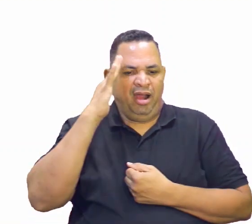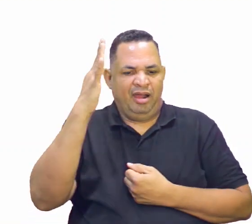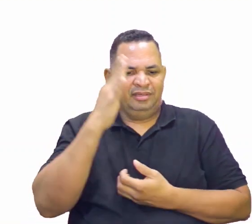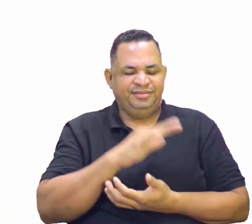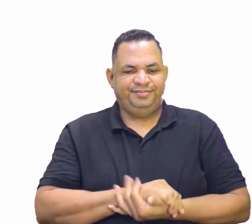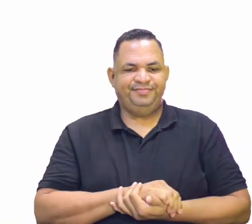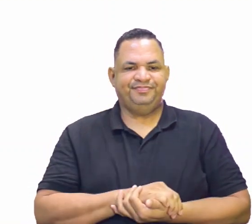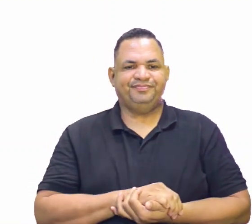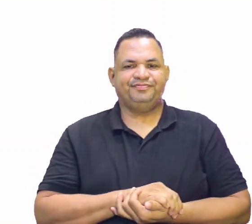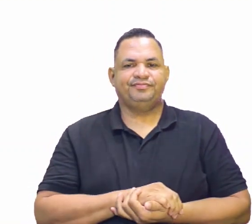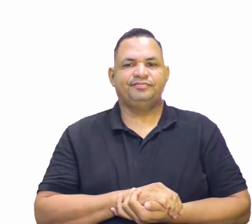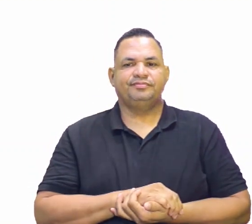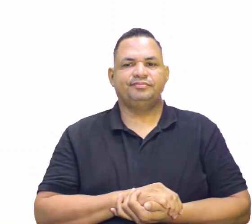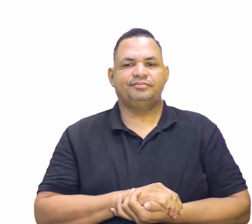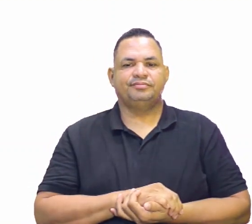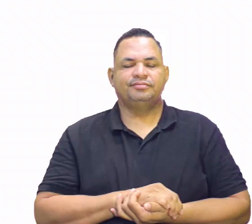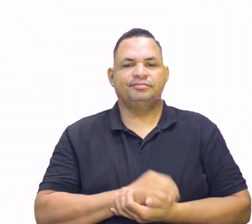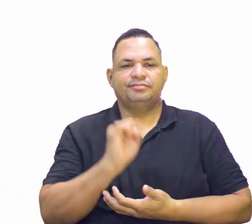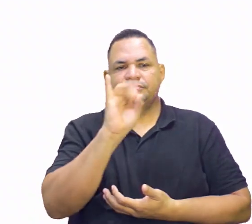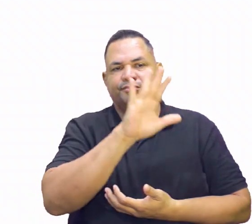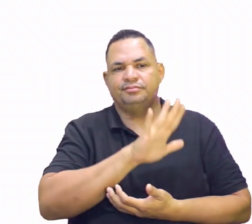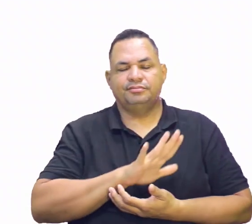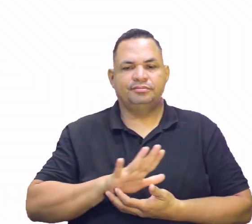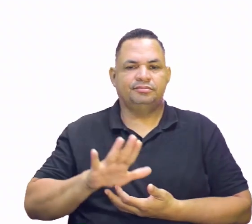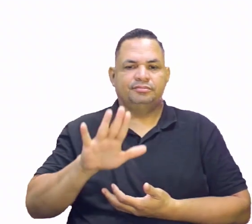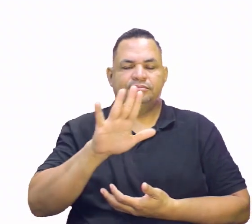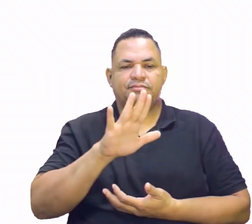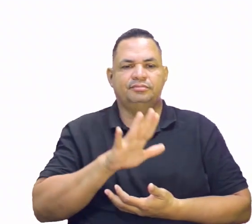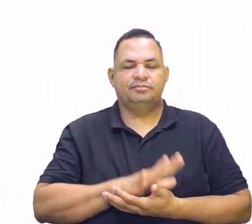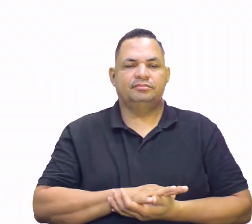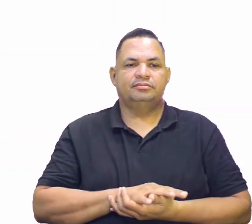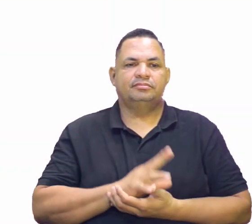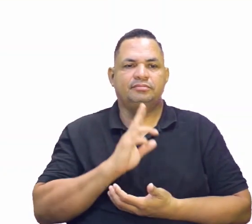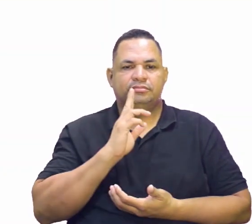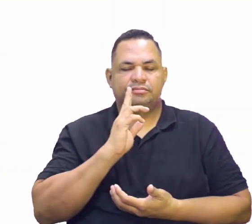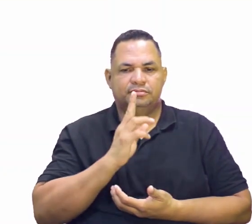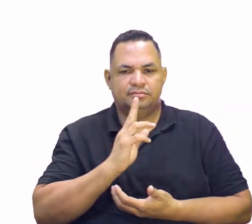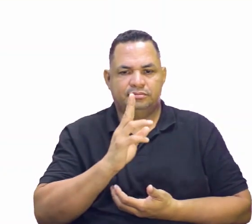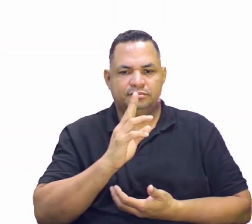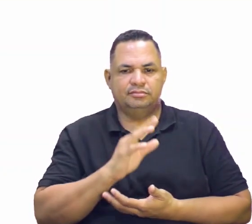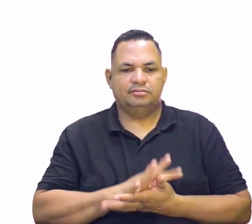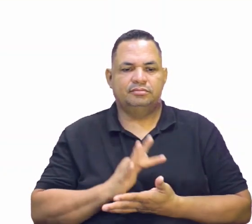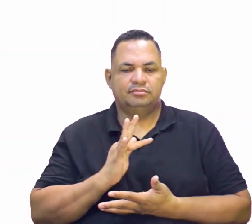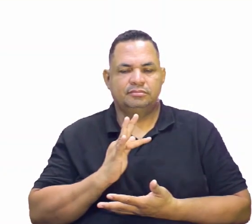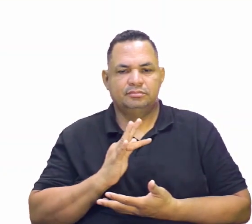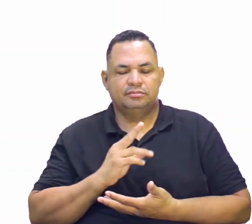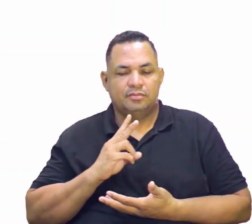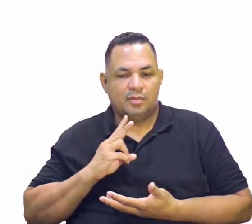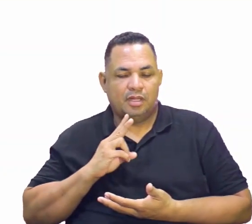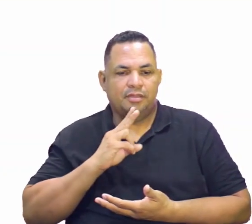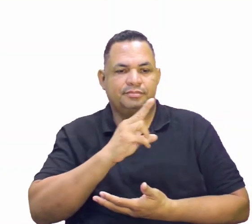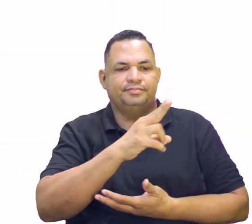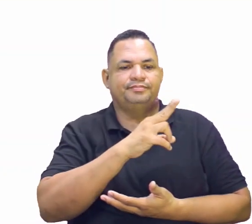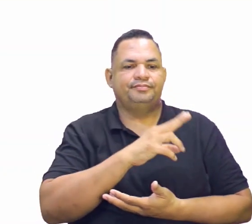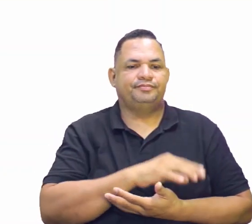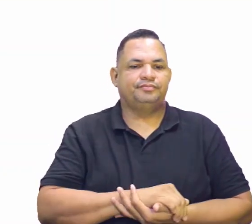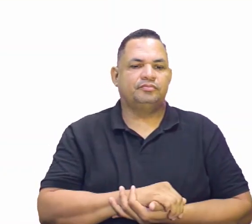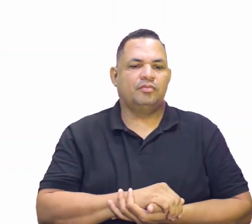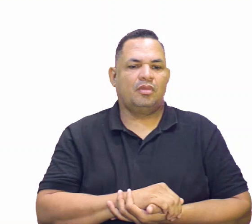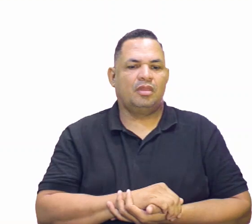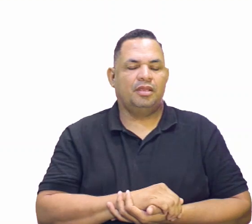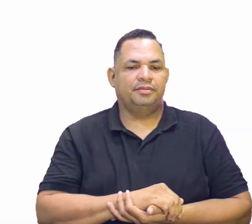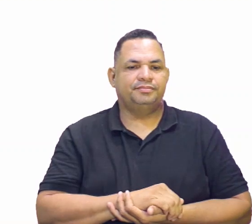absurdo. E aqui, olha, a imagem aí, novamente na questão da força, né? A